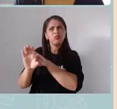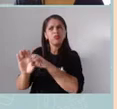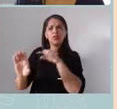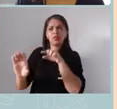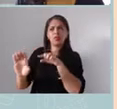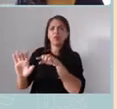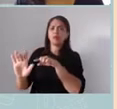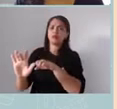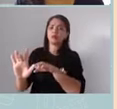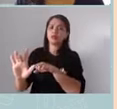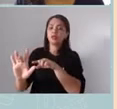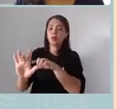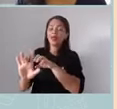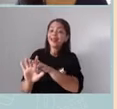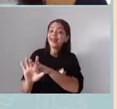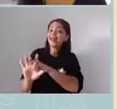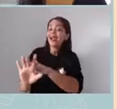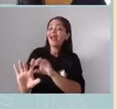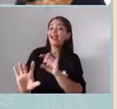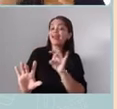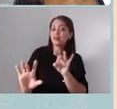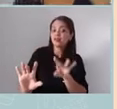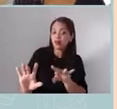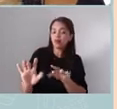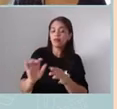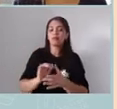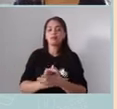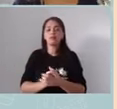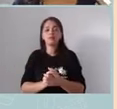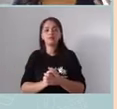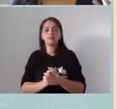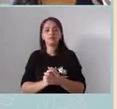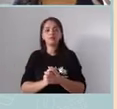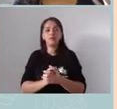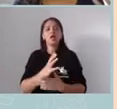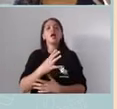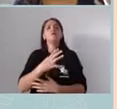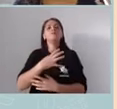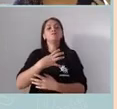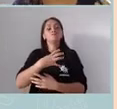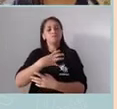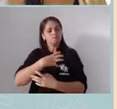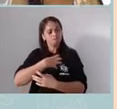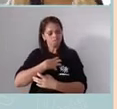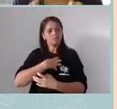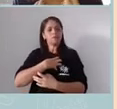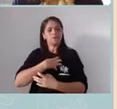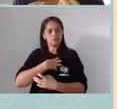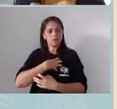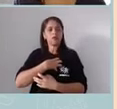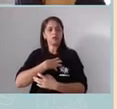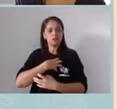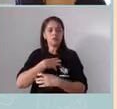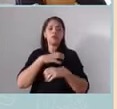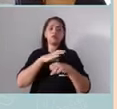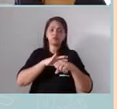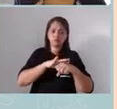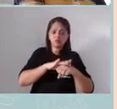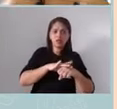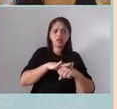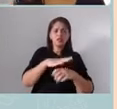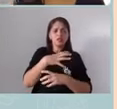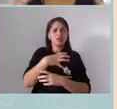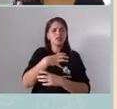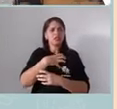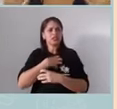e não é, ele é o vetor, tá? Sintomático e assintomático. Então, veja, sintomático é aquela pessoa que